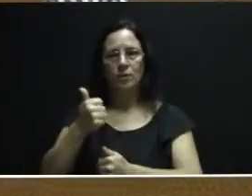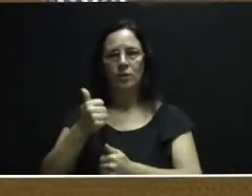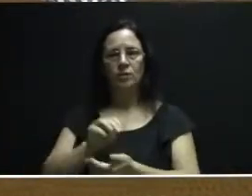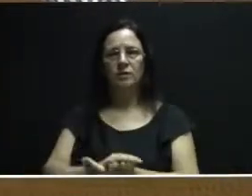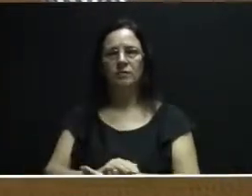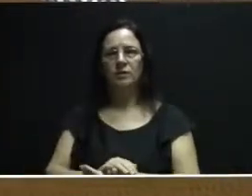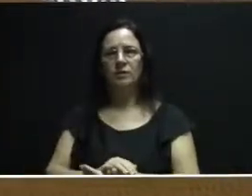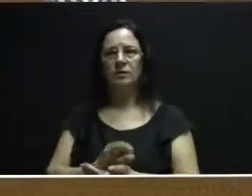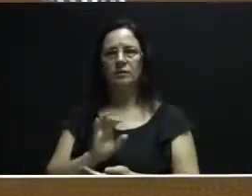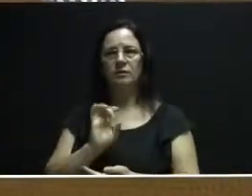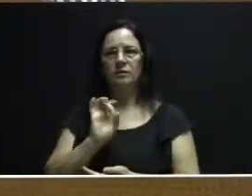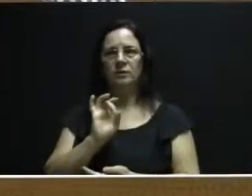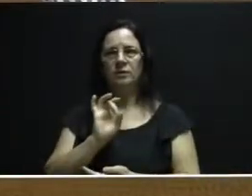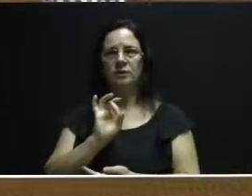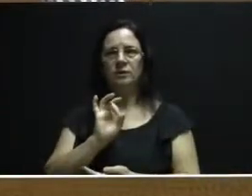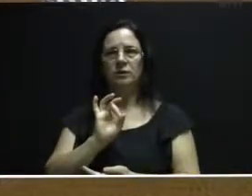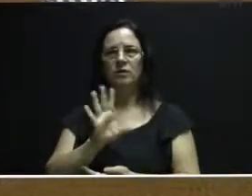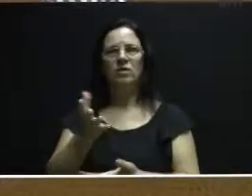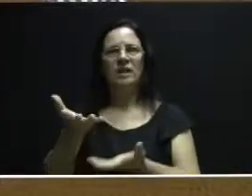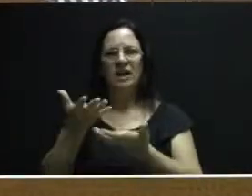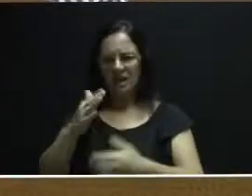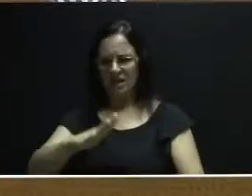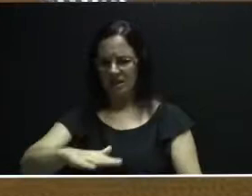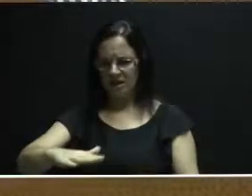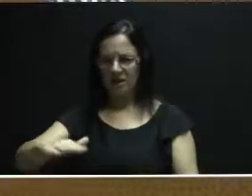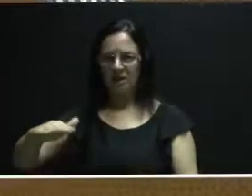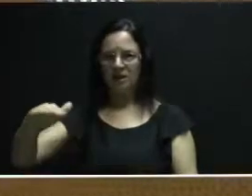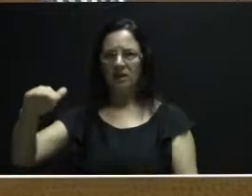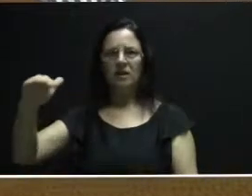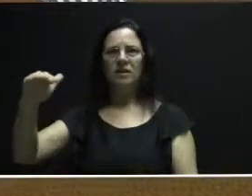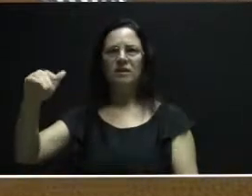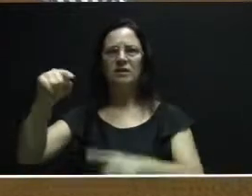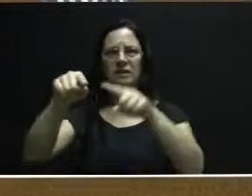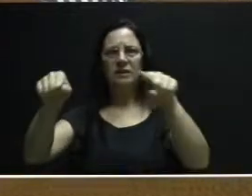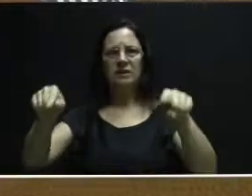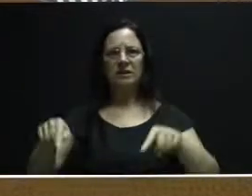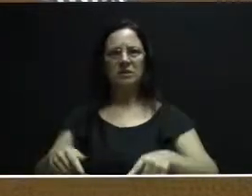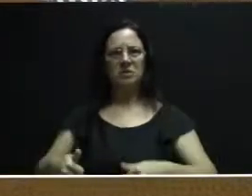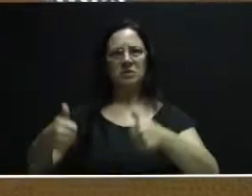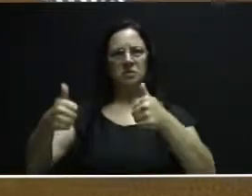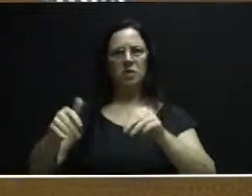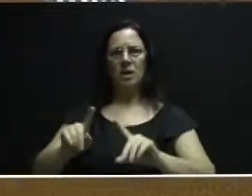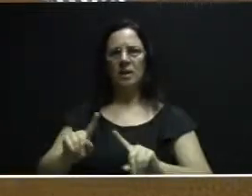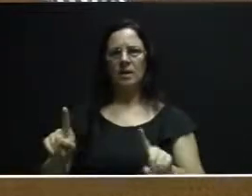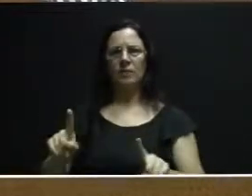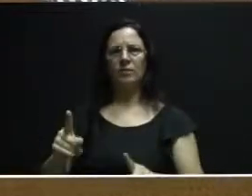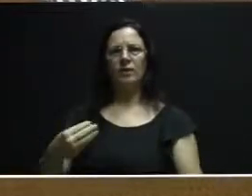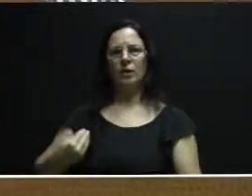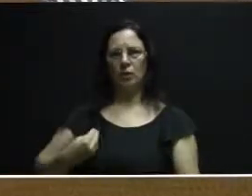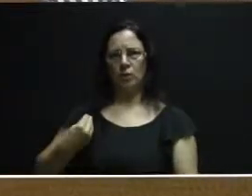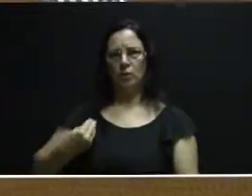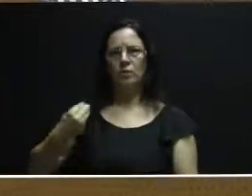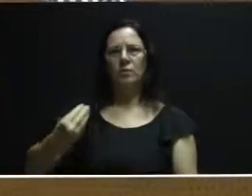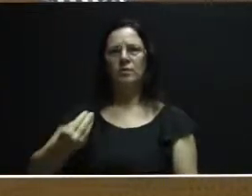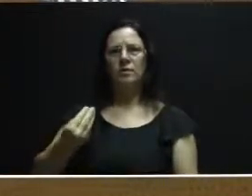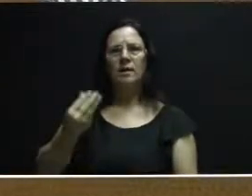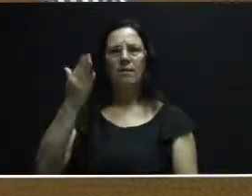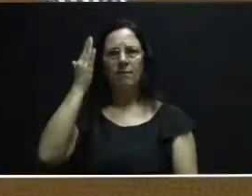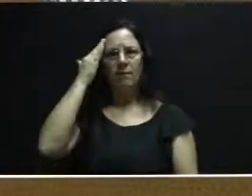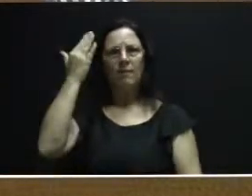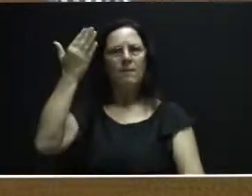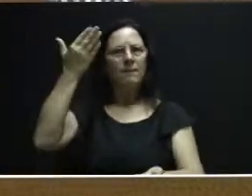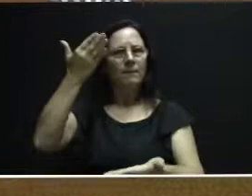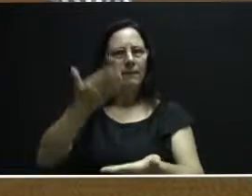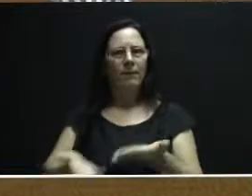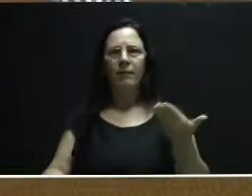só querer que essa criança vença na quadra, porque na vida a gente tem que saber perder e tem